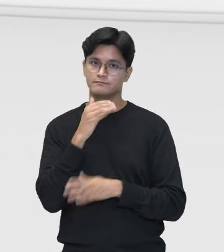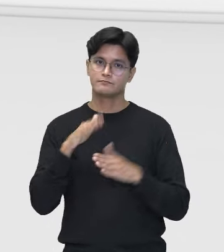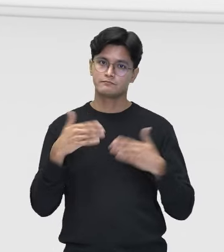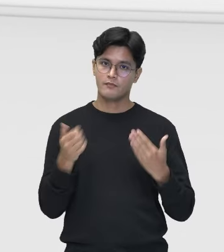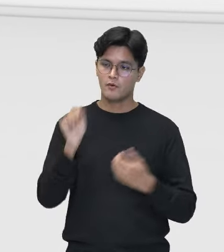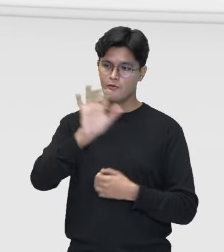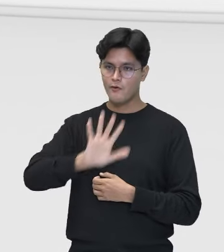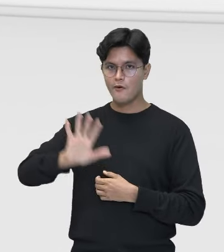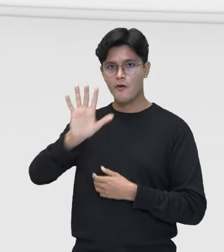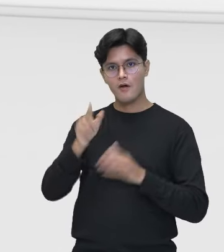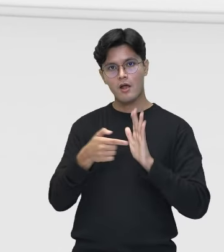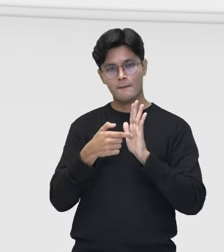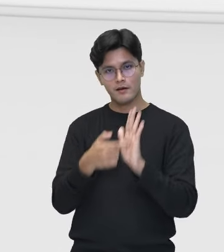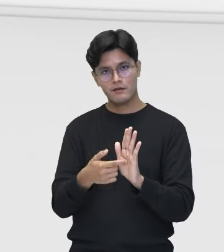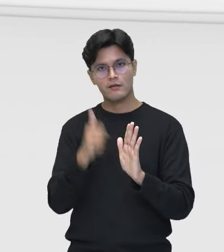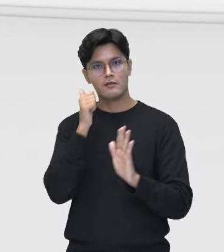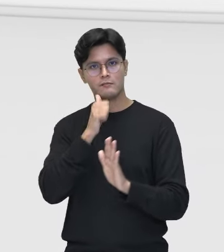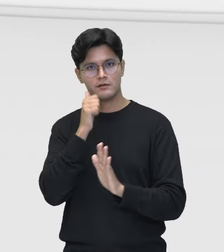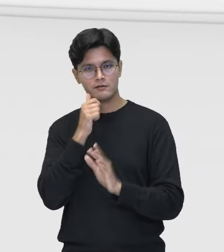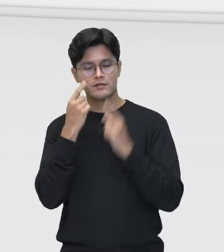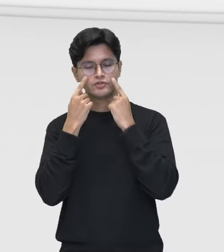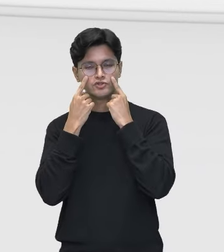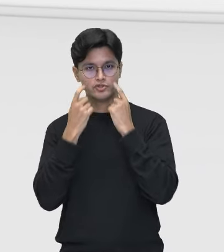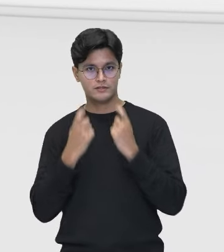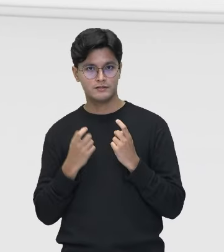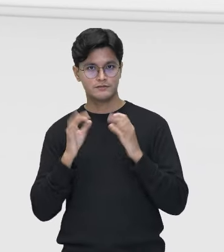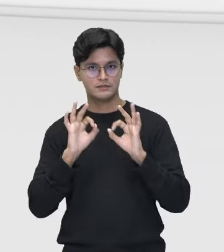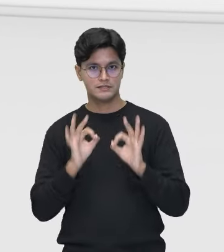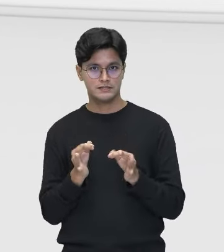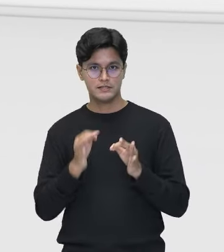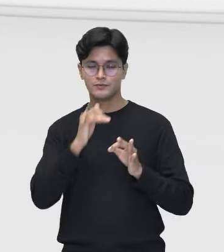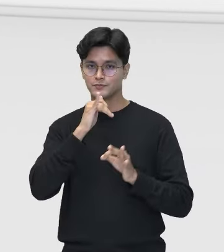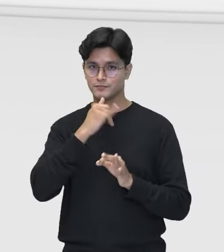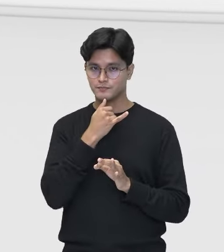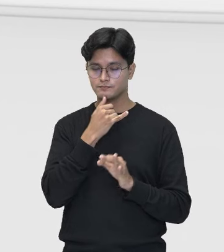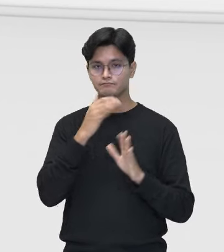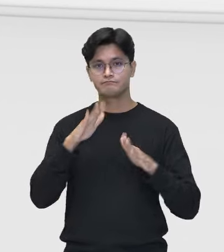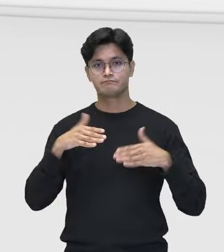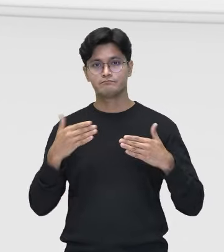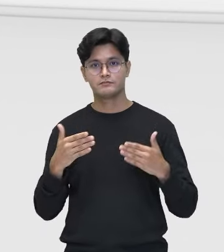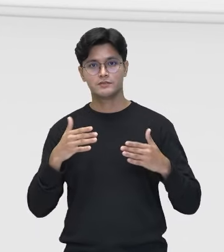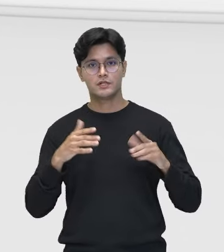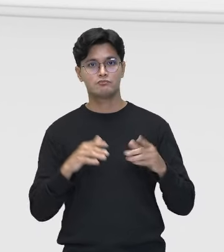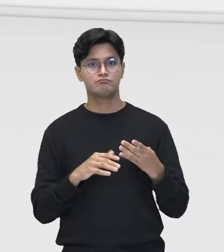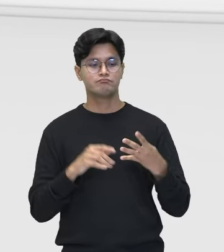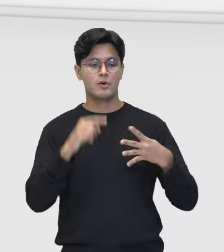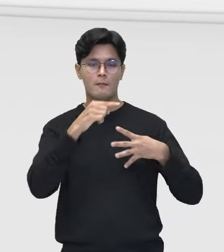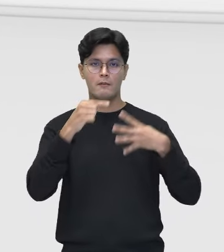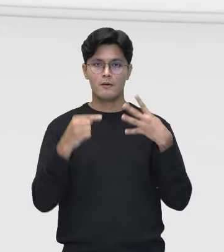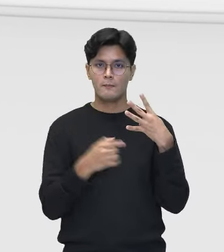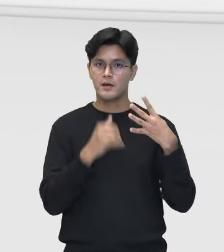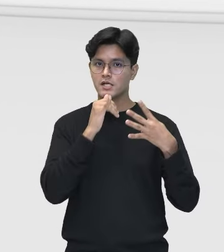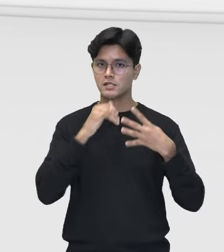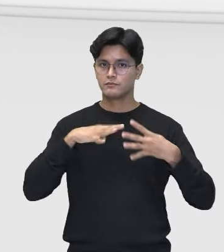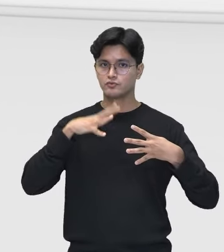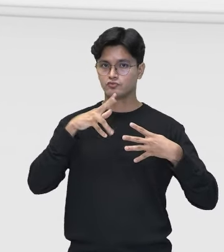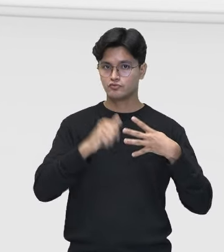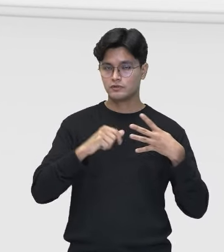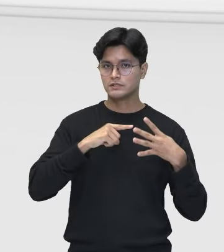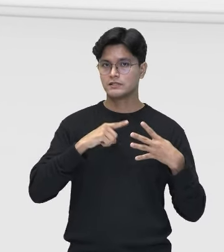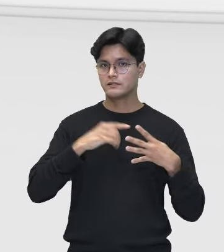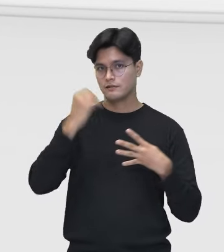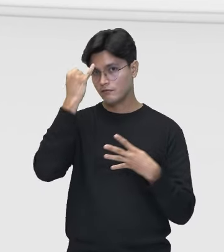imagem da menininha chorando aqui, né? Tá triste. Então, todos esses exemplos aqui, essas palavras, esses prefixos, dão ideia de